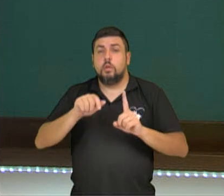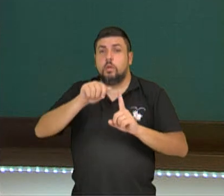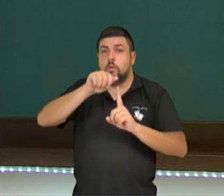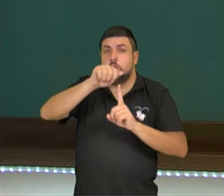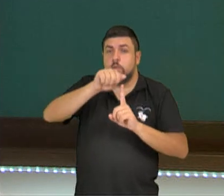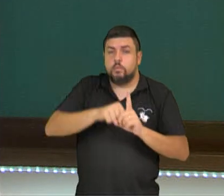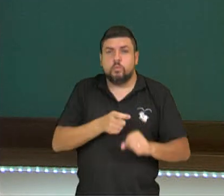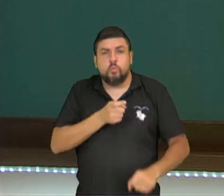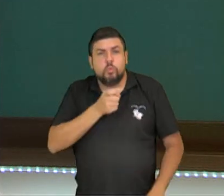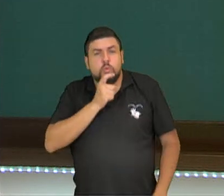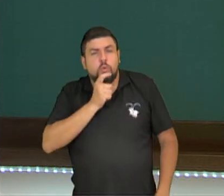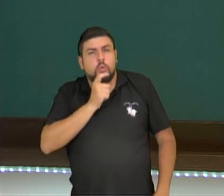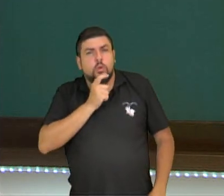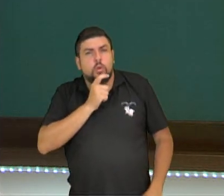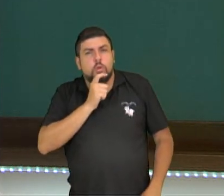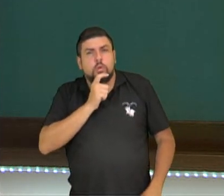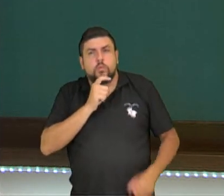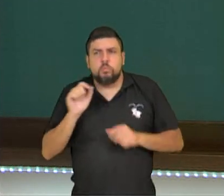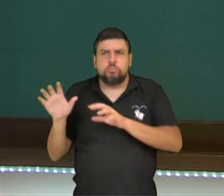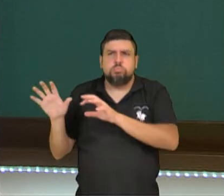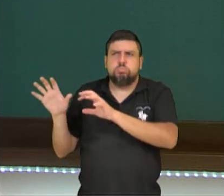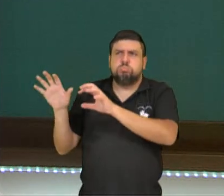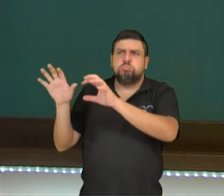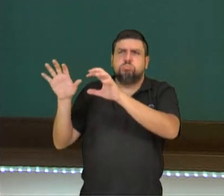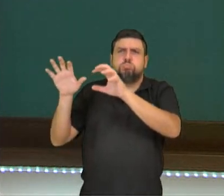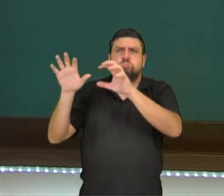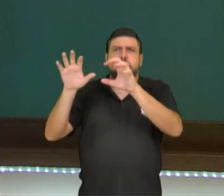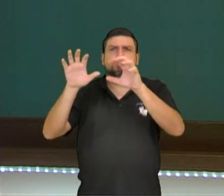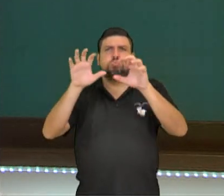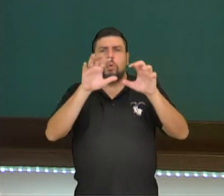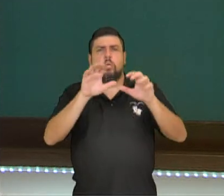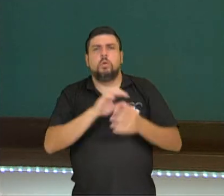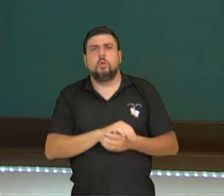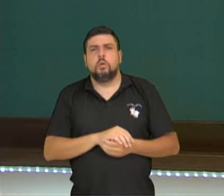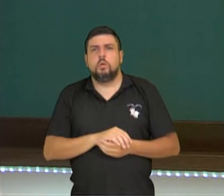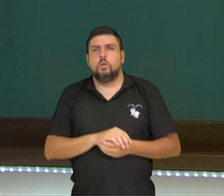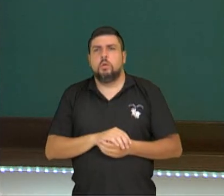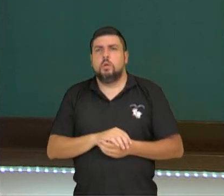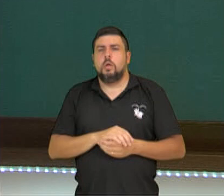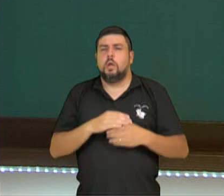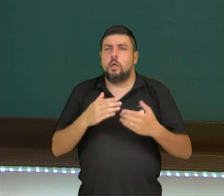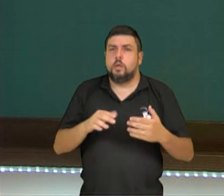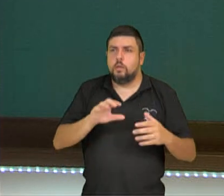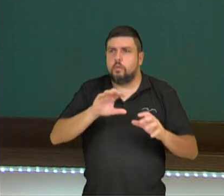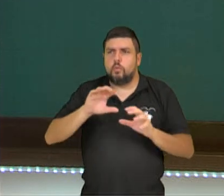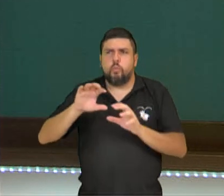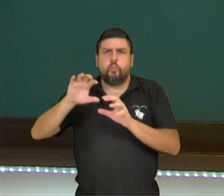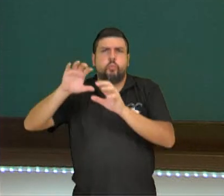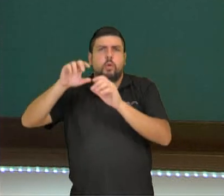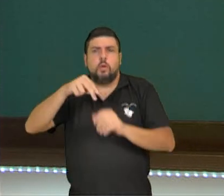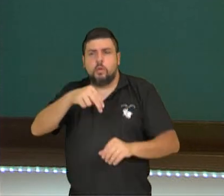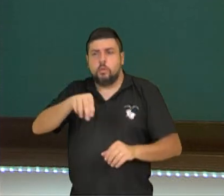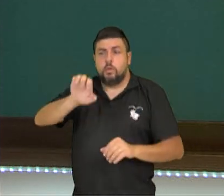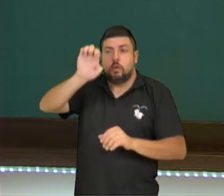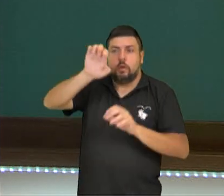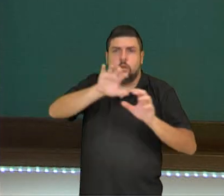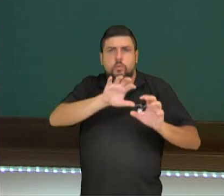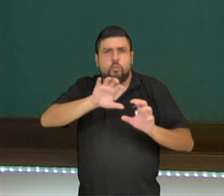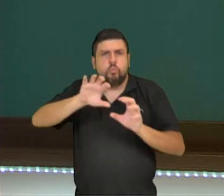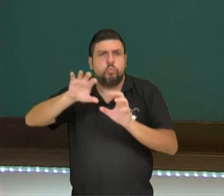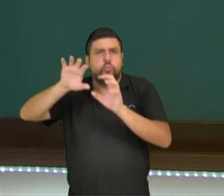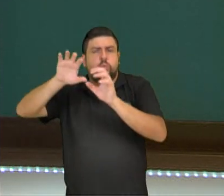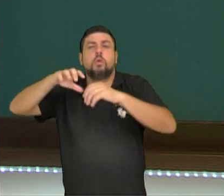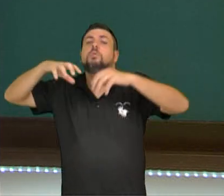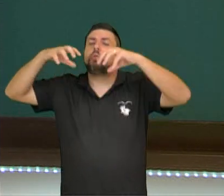parte do território e leva chuva para a região nordeste. Então é uma característica. Eu tenho a massa equatorial